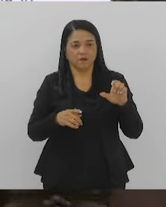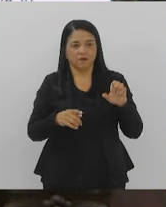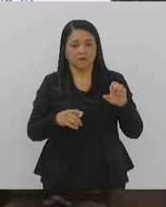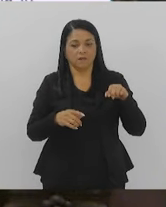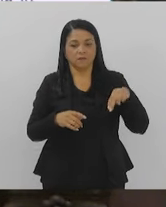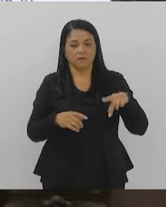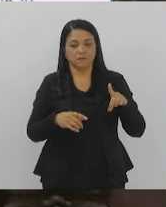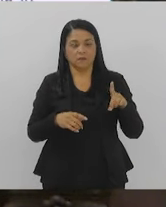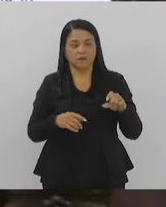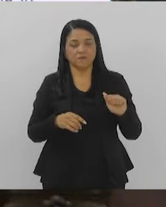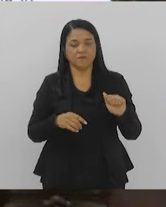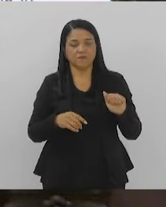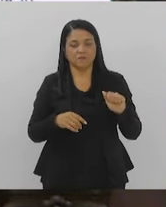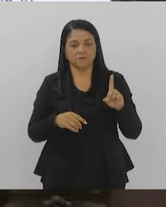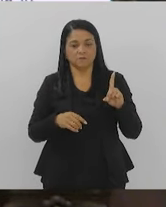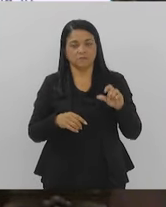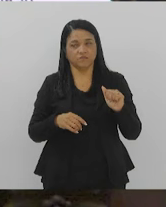hino